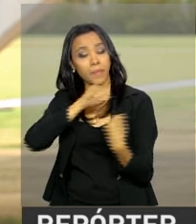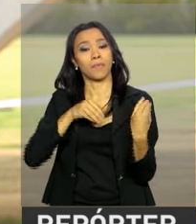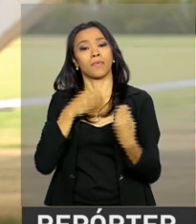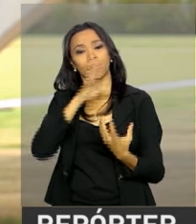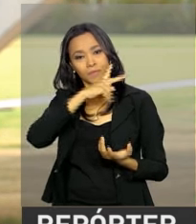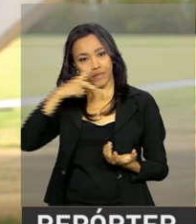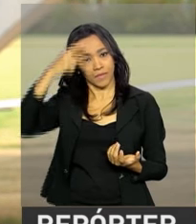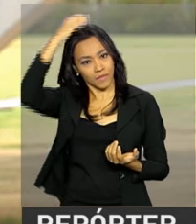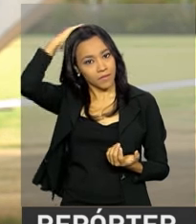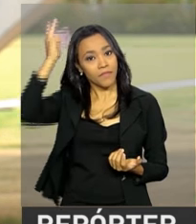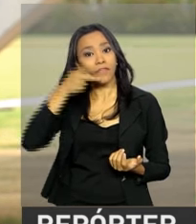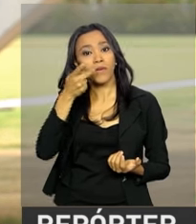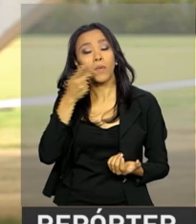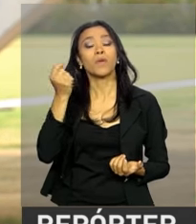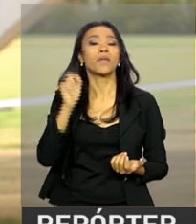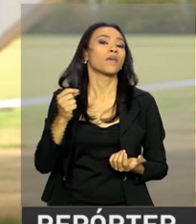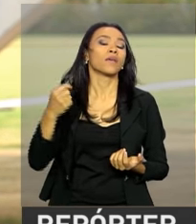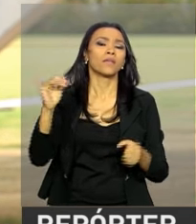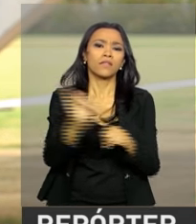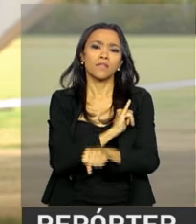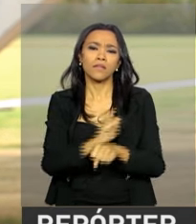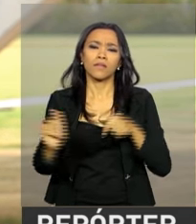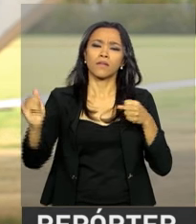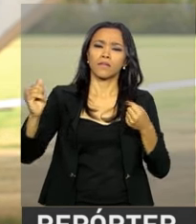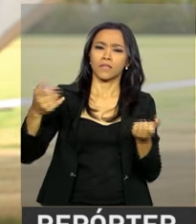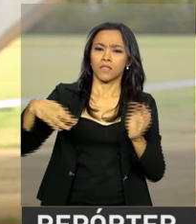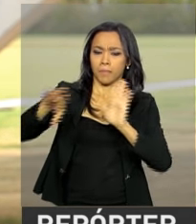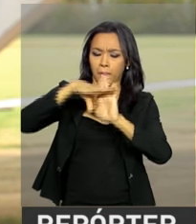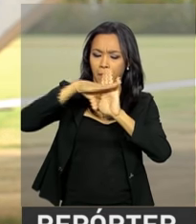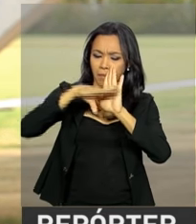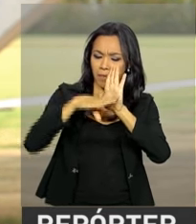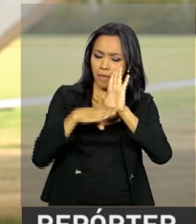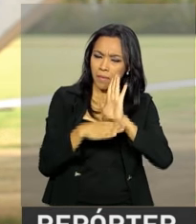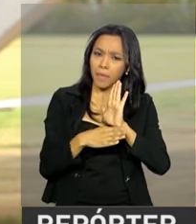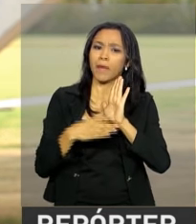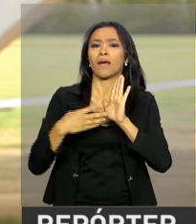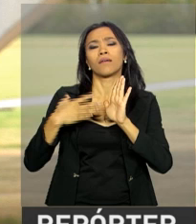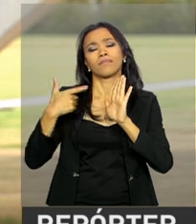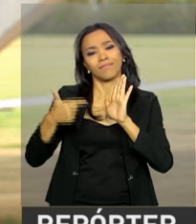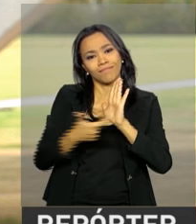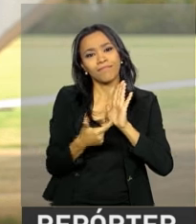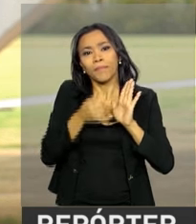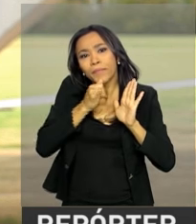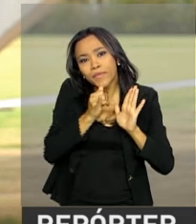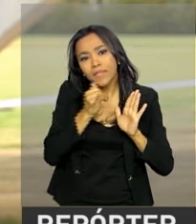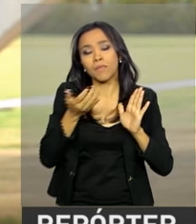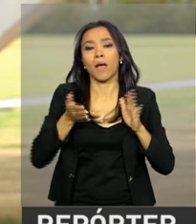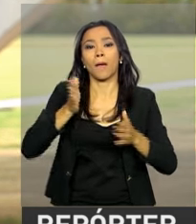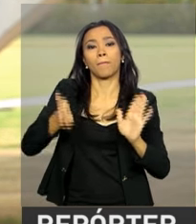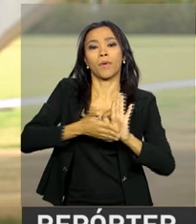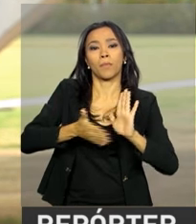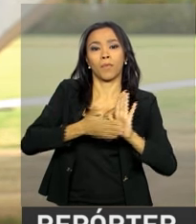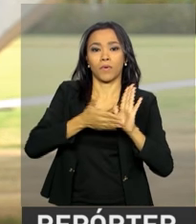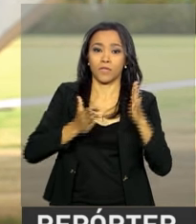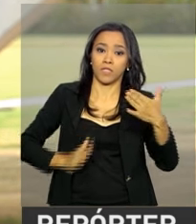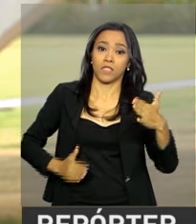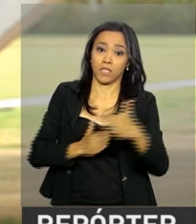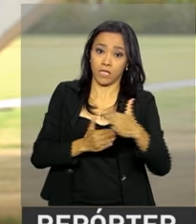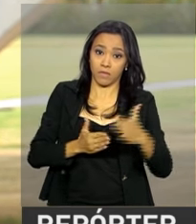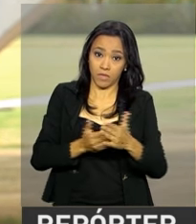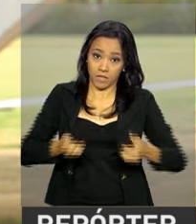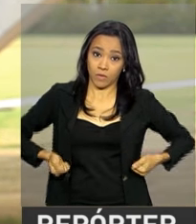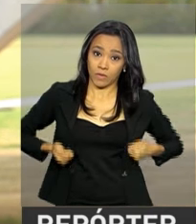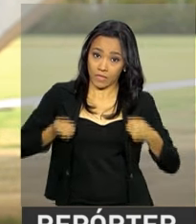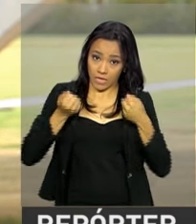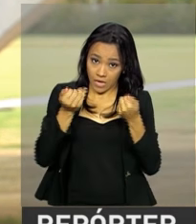disse que reformas, que medidas que o governo, o Poder Executivo, tem tomado, como, por exemplo, a proposta de emenda à Constituição